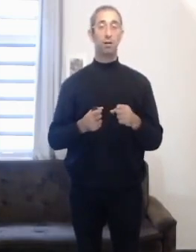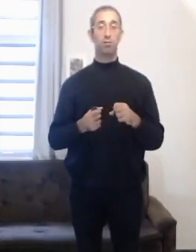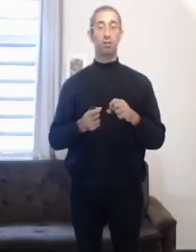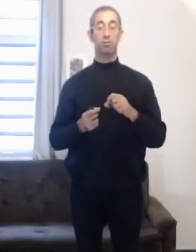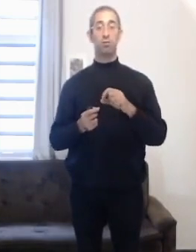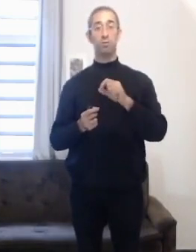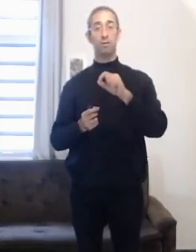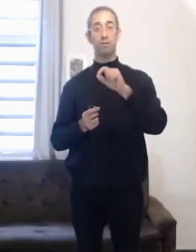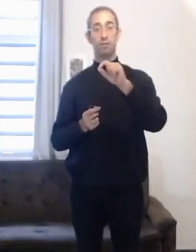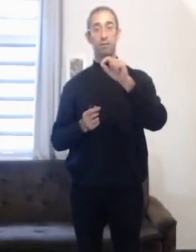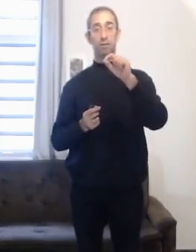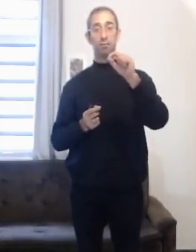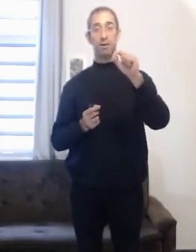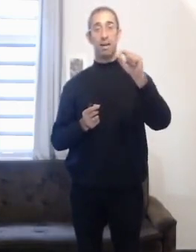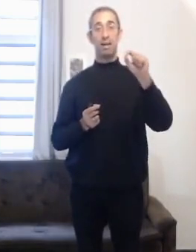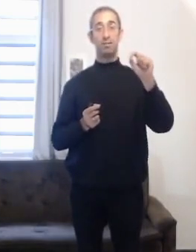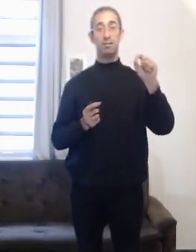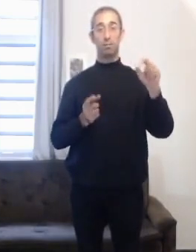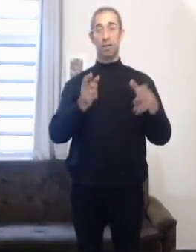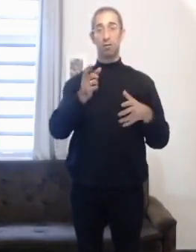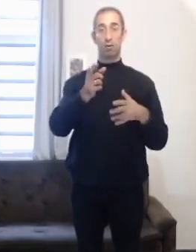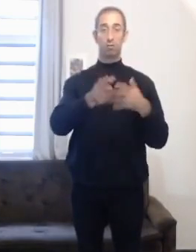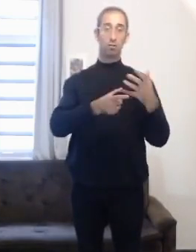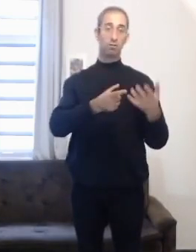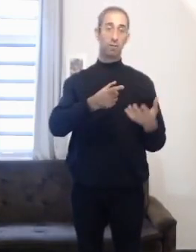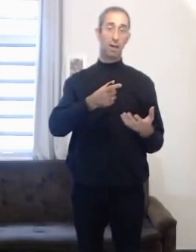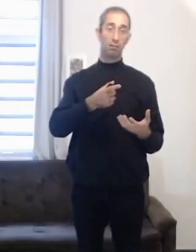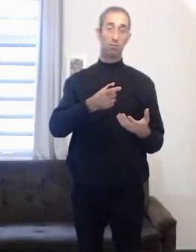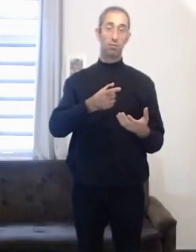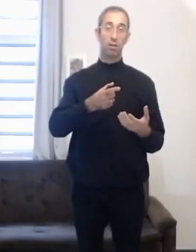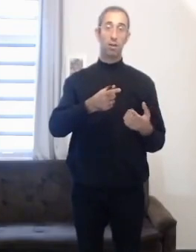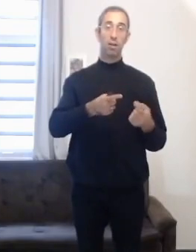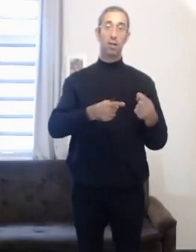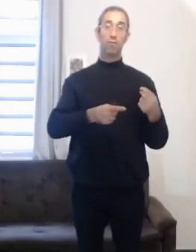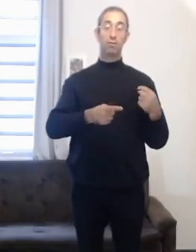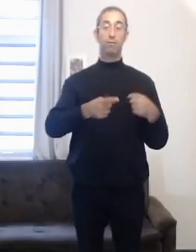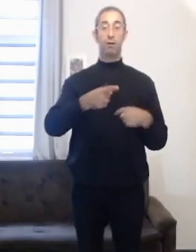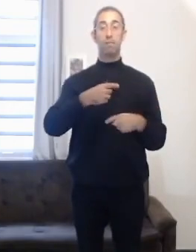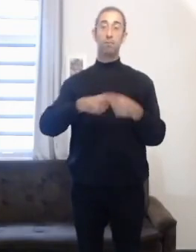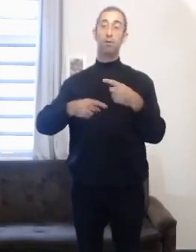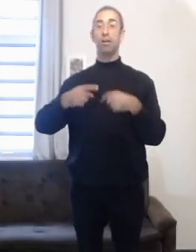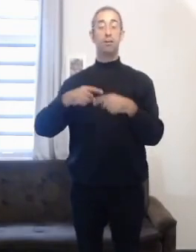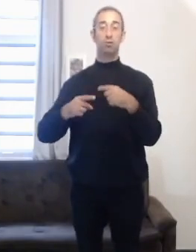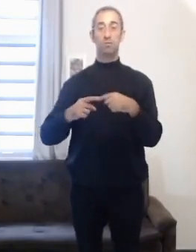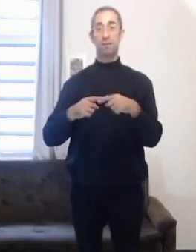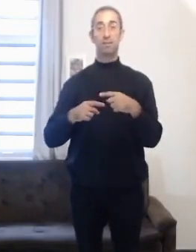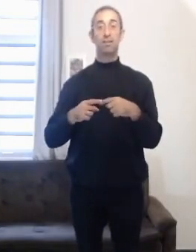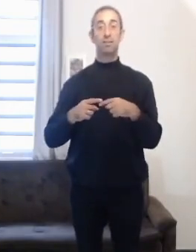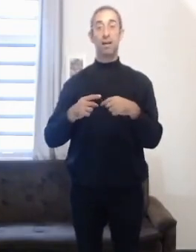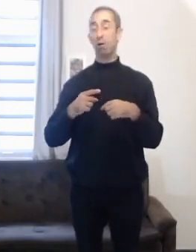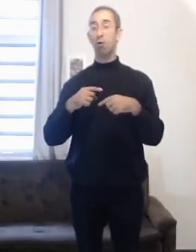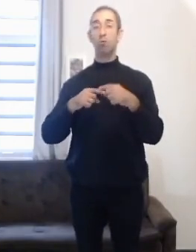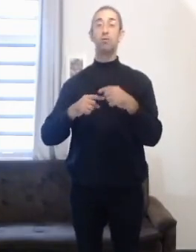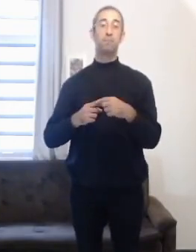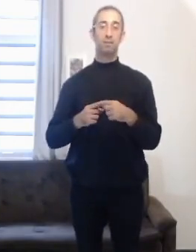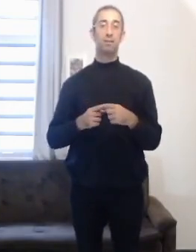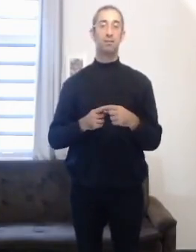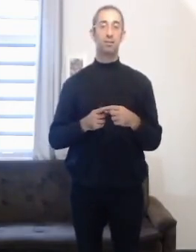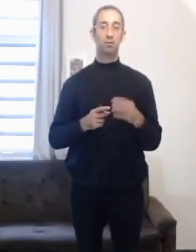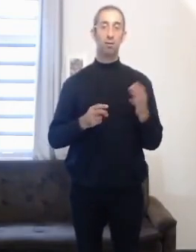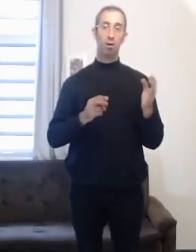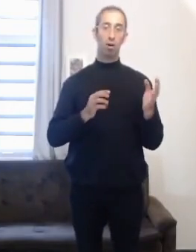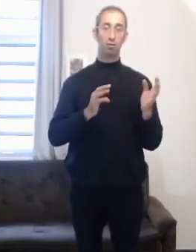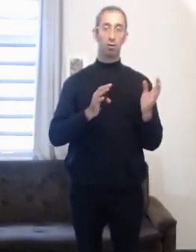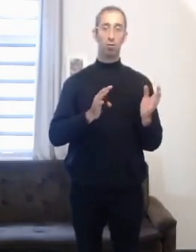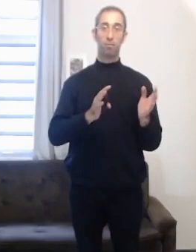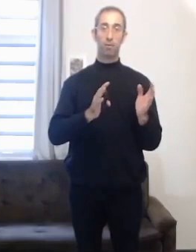pesquisa, você vai contando como que você foi fazendo uma análise exploratória dos seus dados e você foi aprimorando as suas pesquisas ao longo da